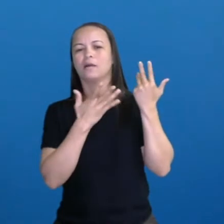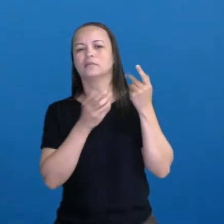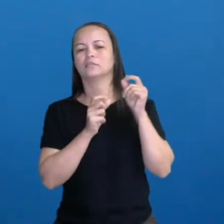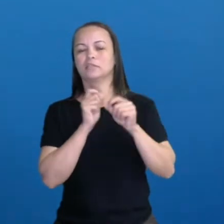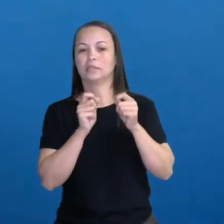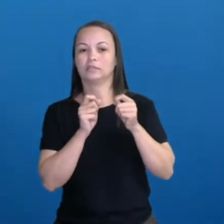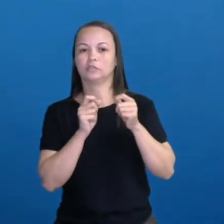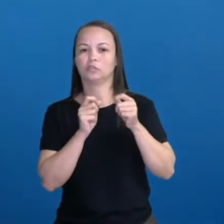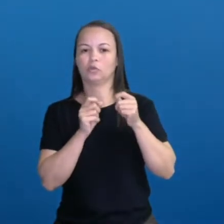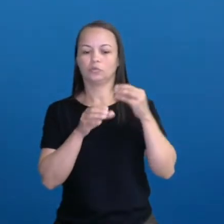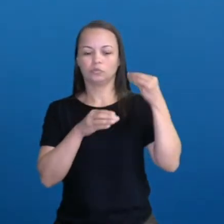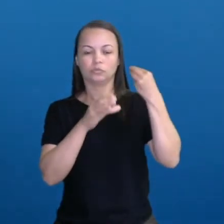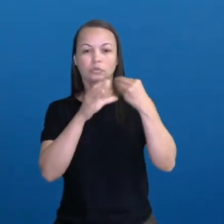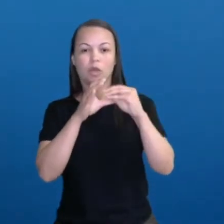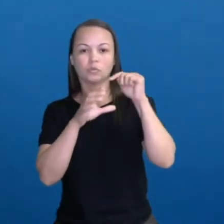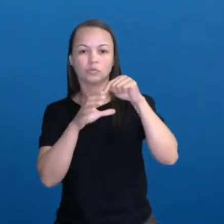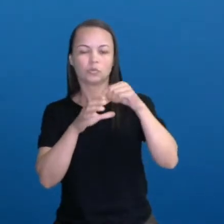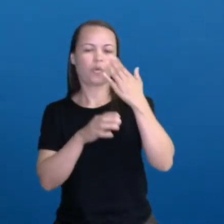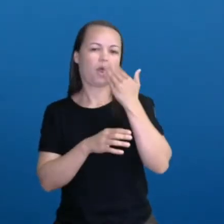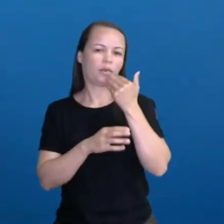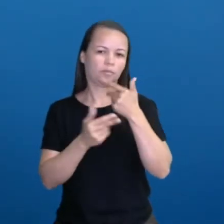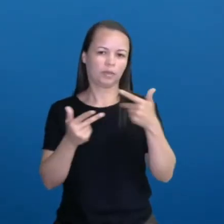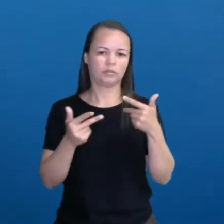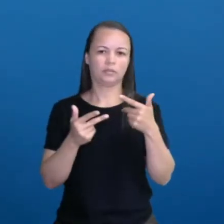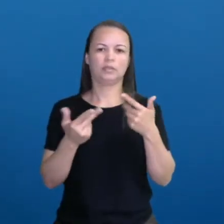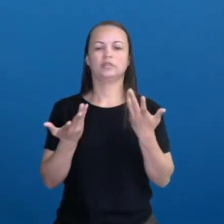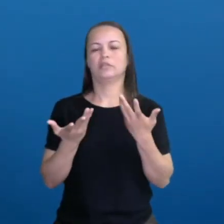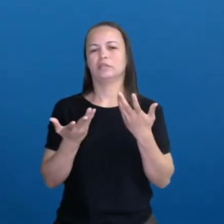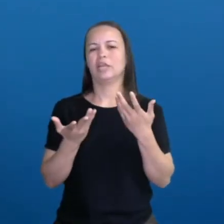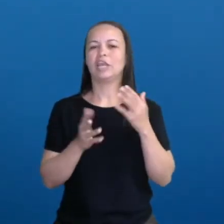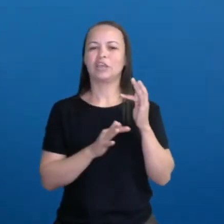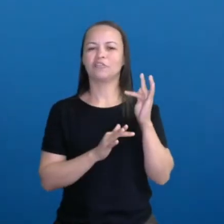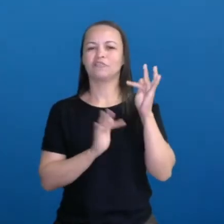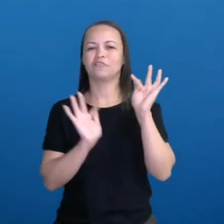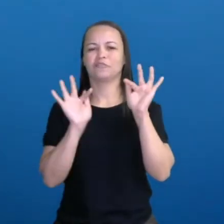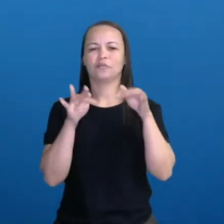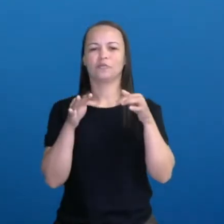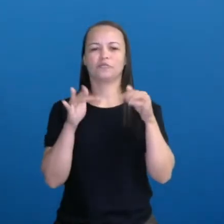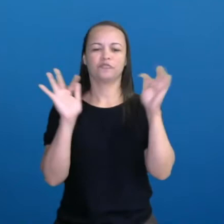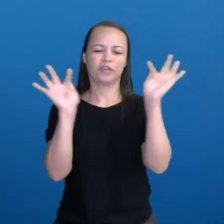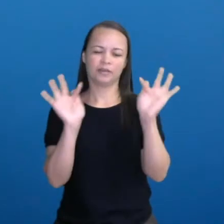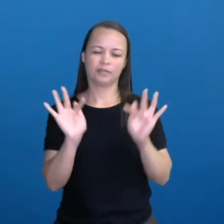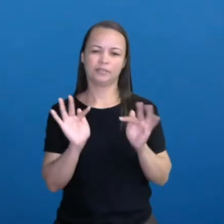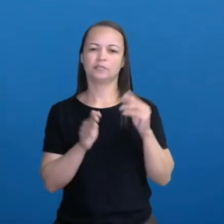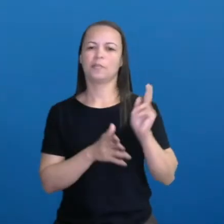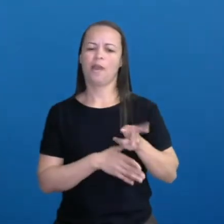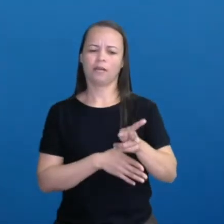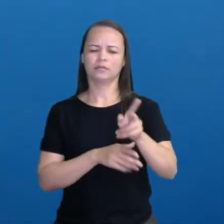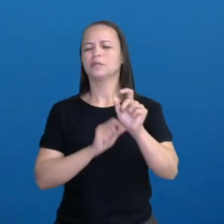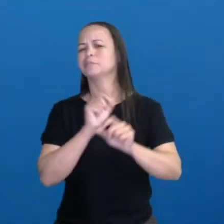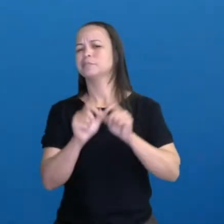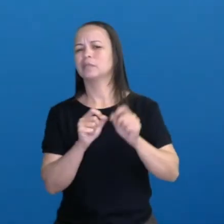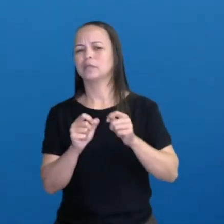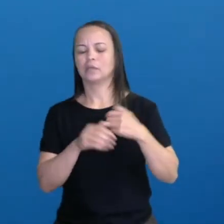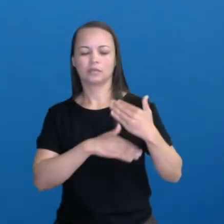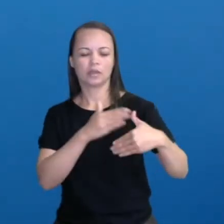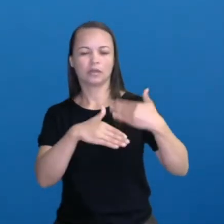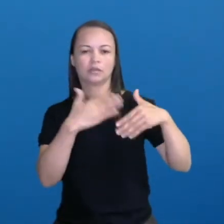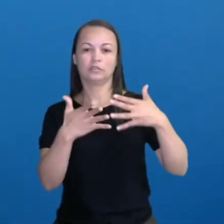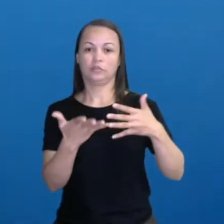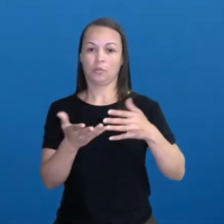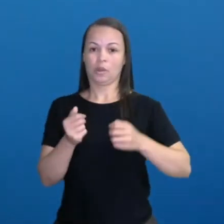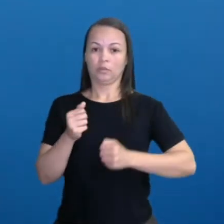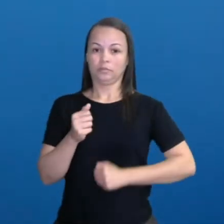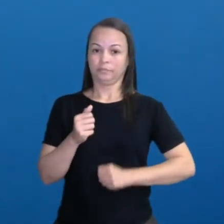desse alimento e agora vamos chegar para foram felizes para sempre, que é o finalzinho, que é justamente o processo de defecação